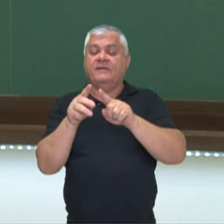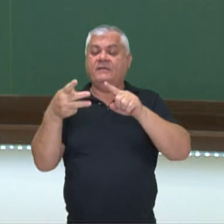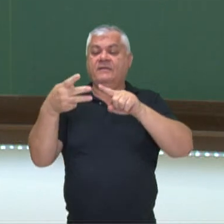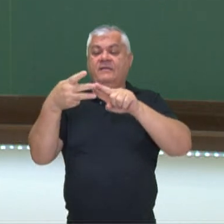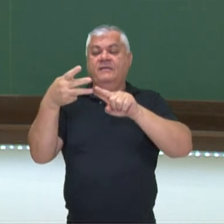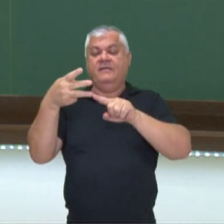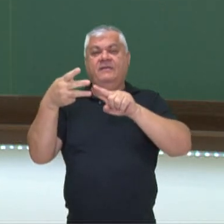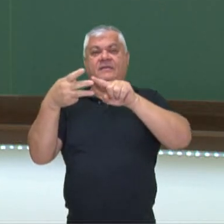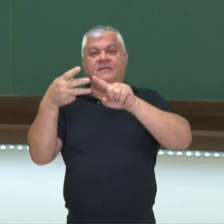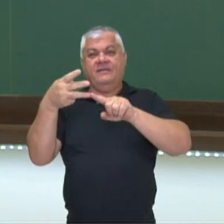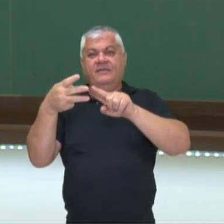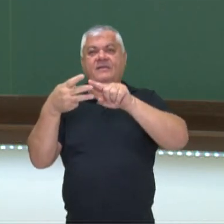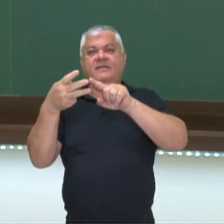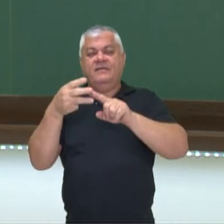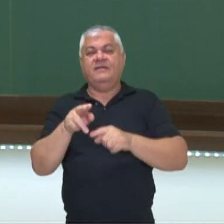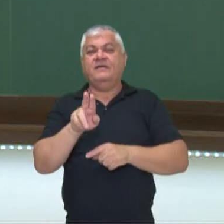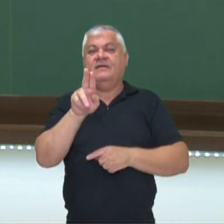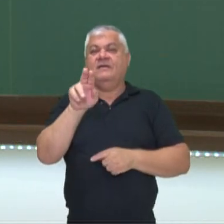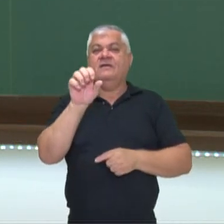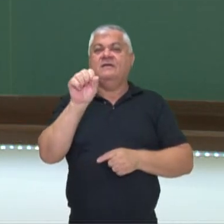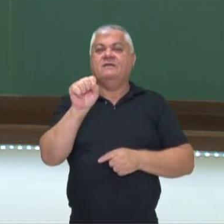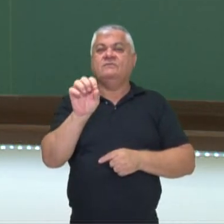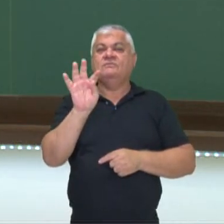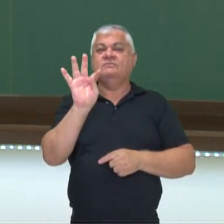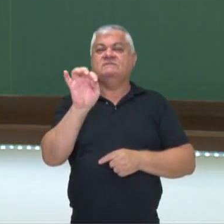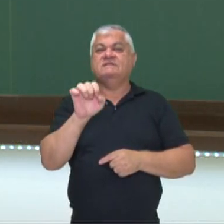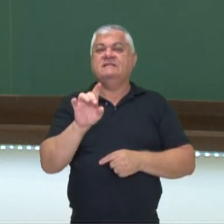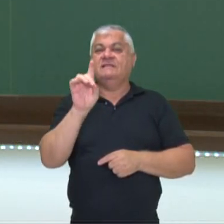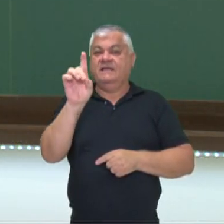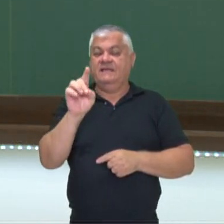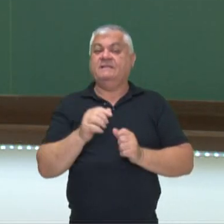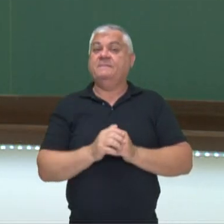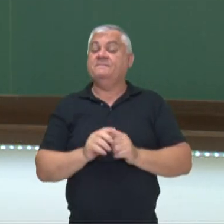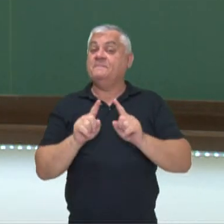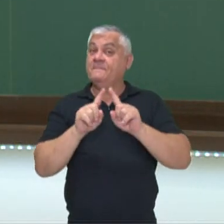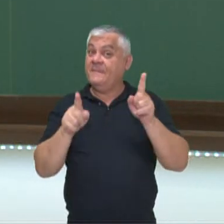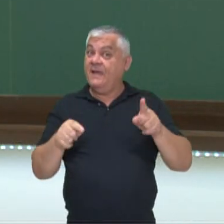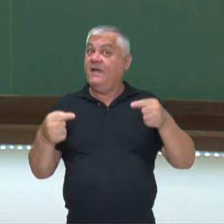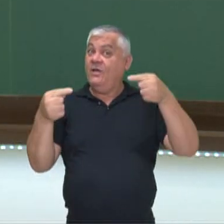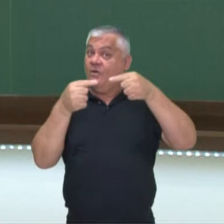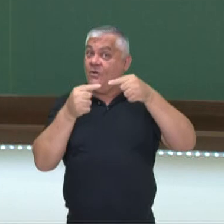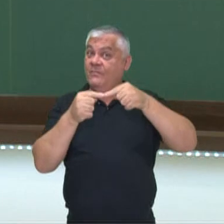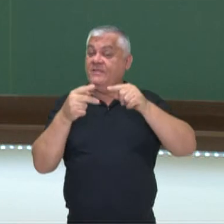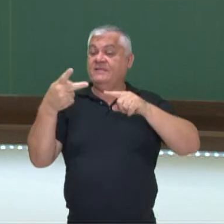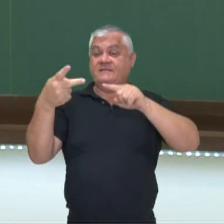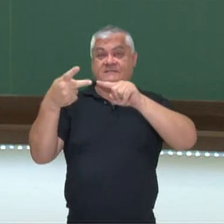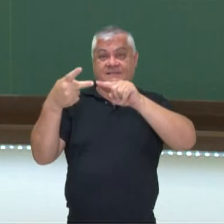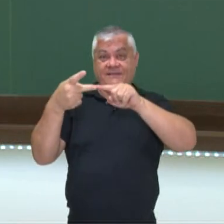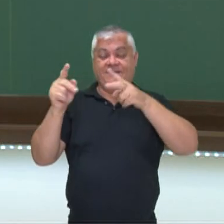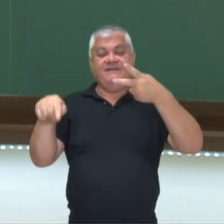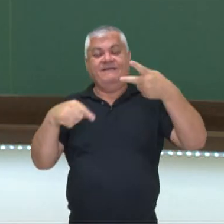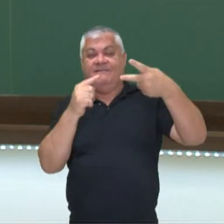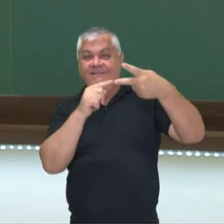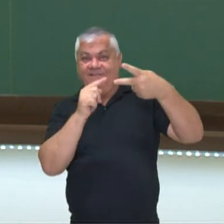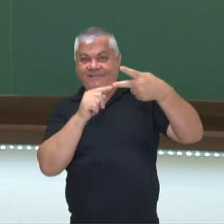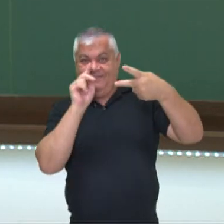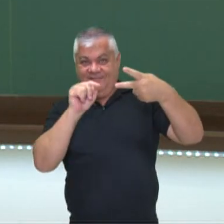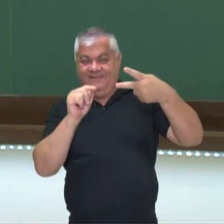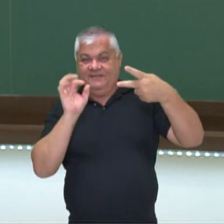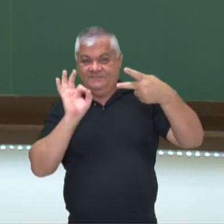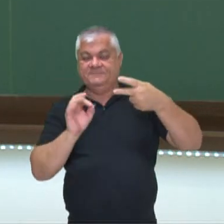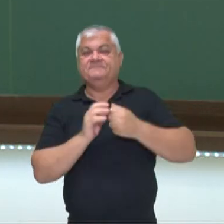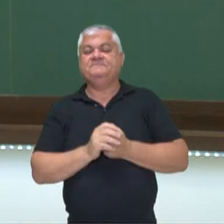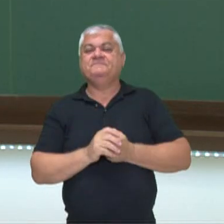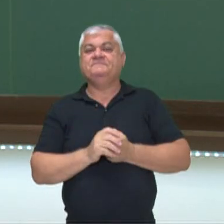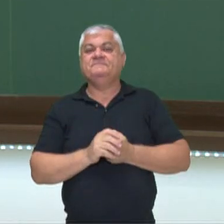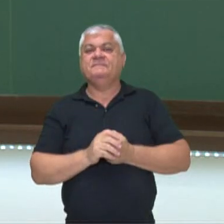Usted ou ustedes como se fosse a terceira pessoa. Mas ele é a segunda pessoa, seja do singular ou do plural.